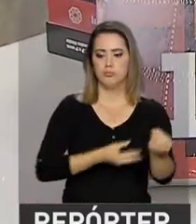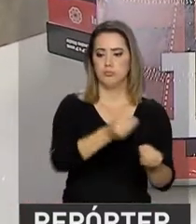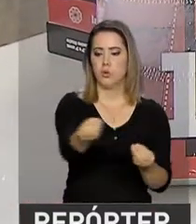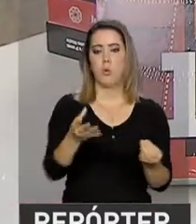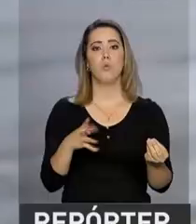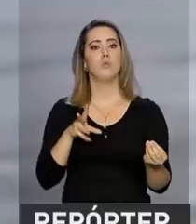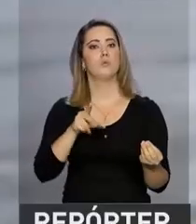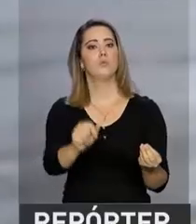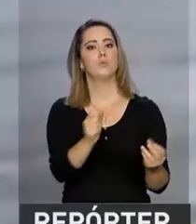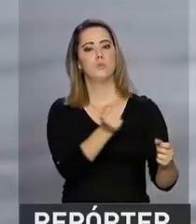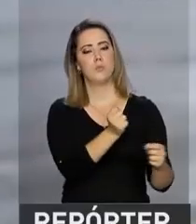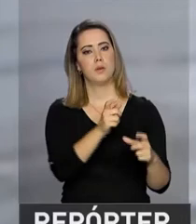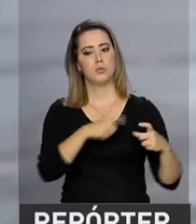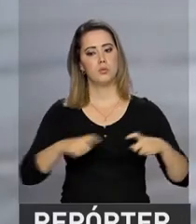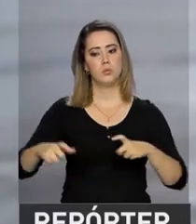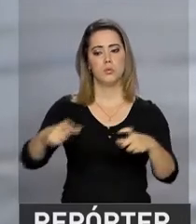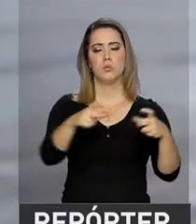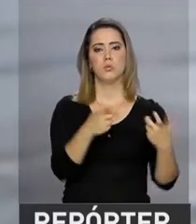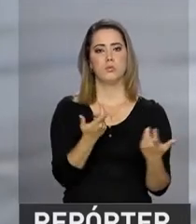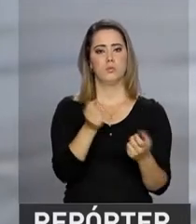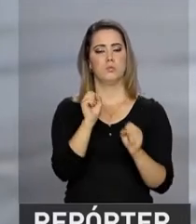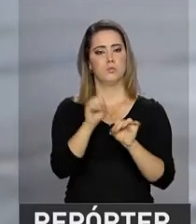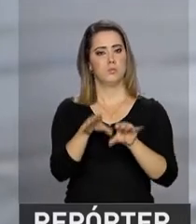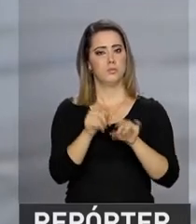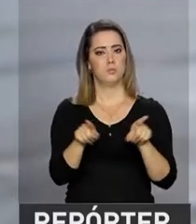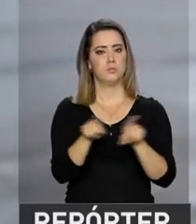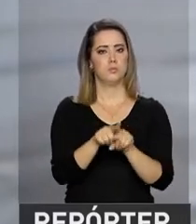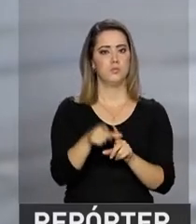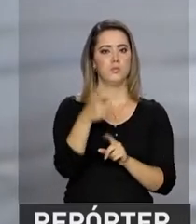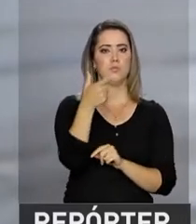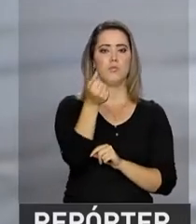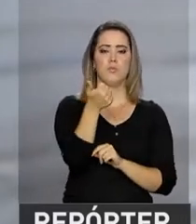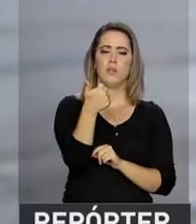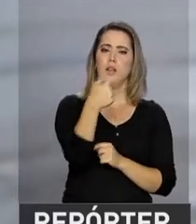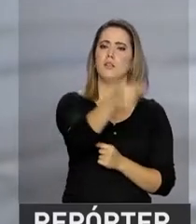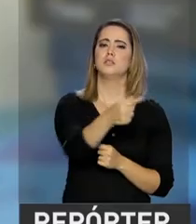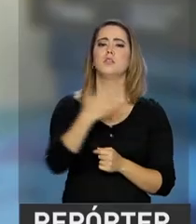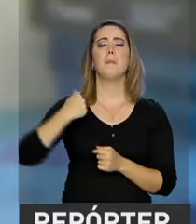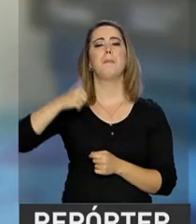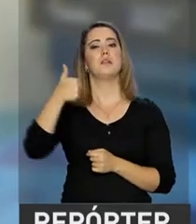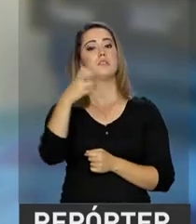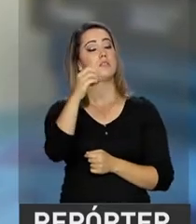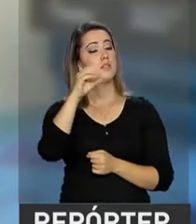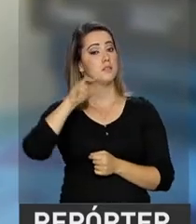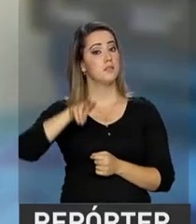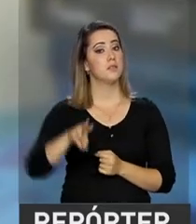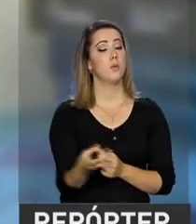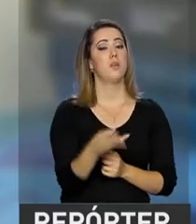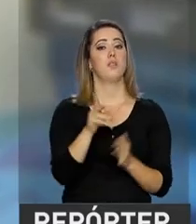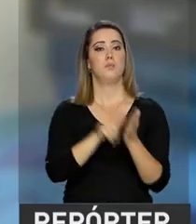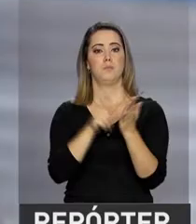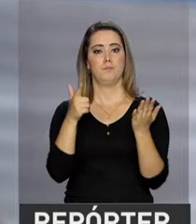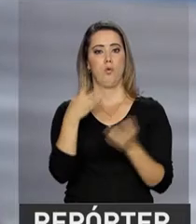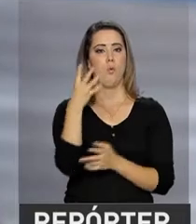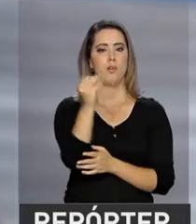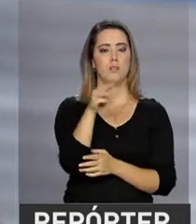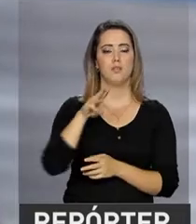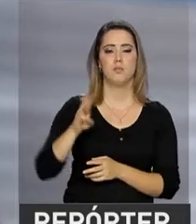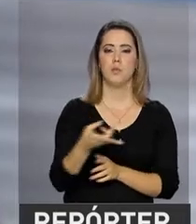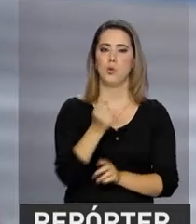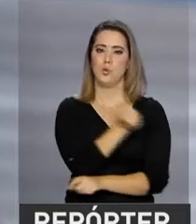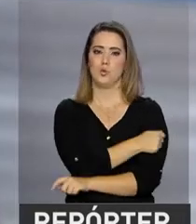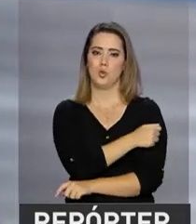anos de ensino só em 2017 foram distribuídos 150 milhões de livros para 40 milhões de estudantes o